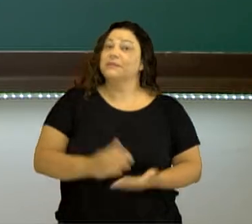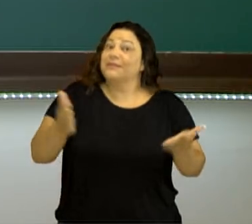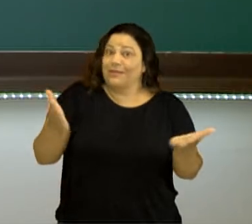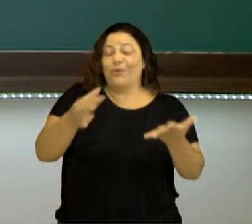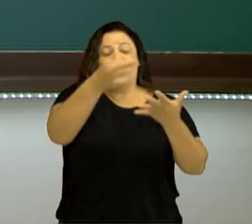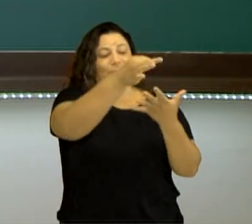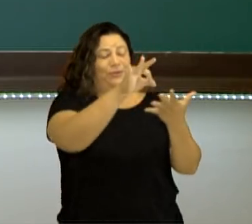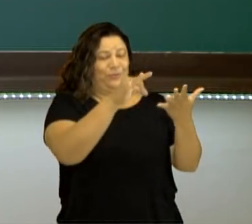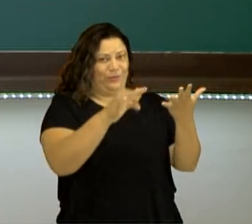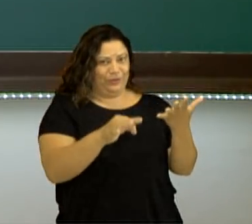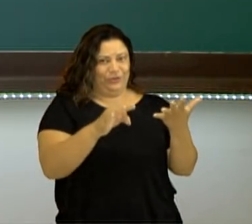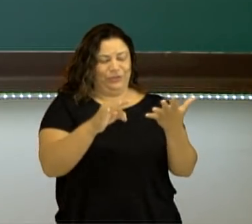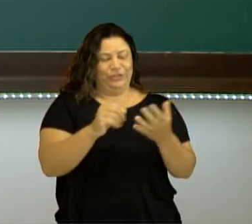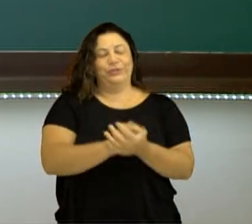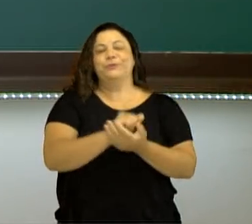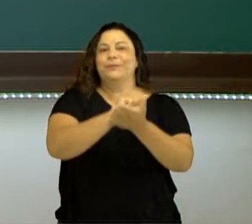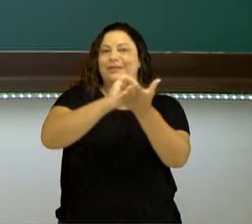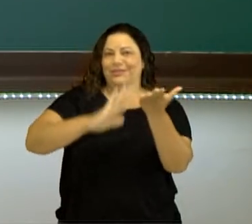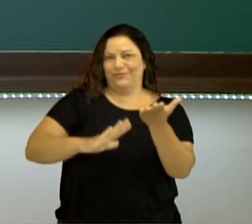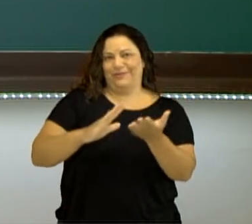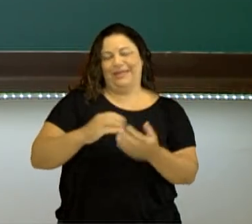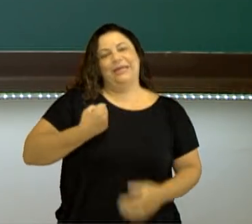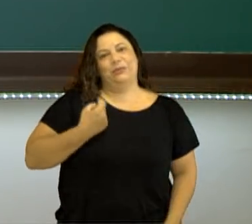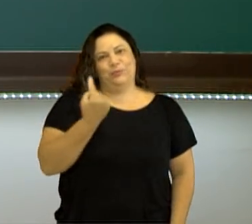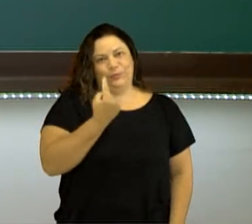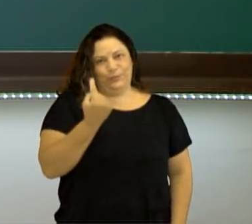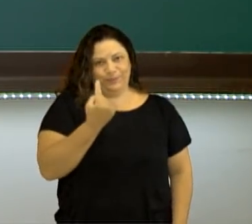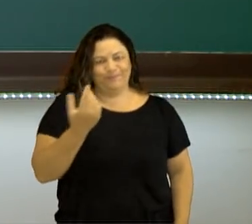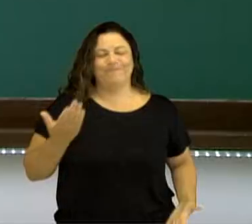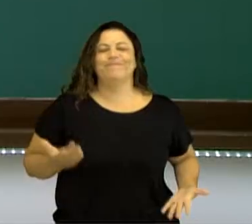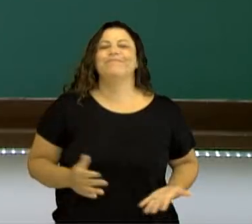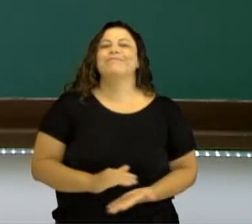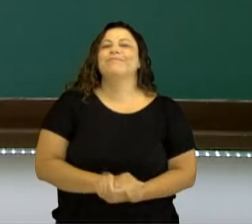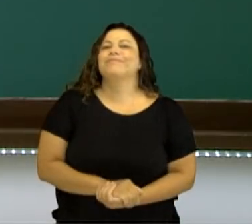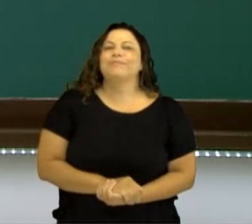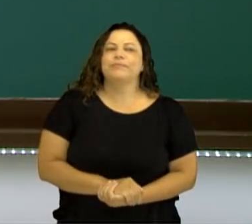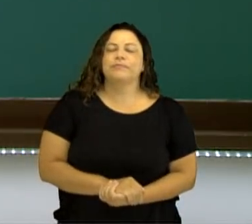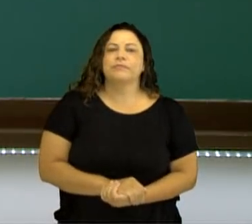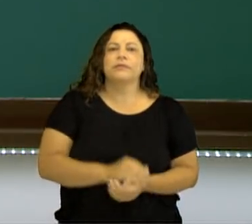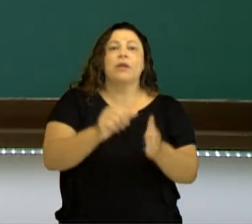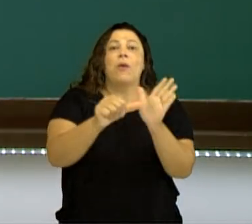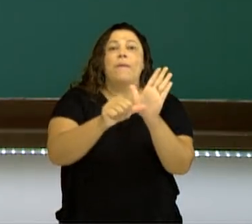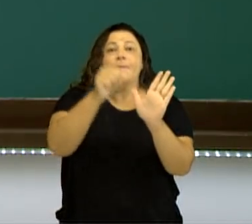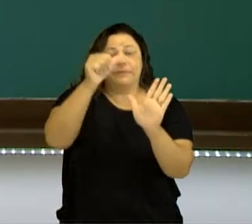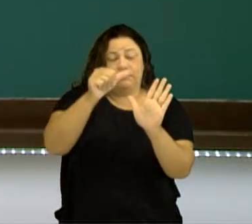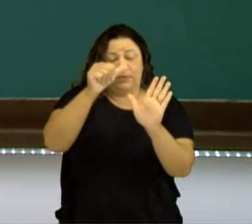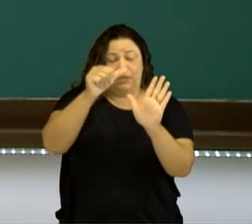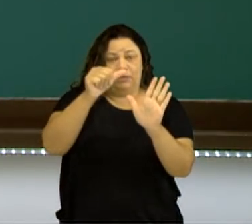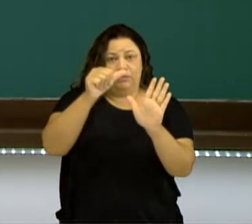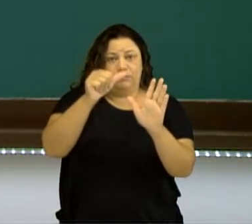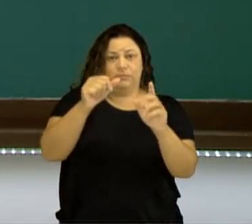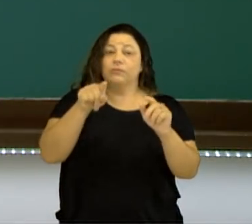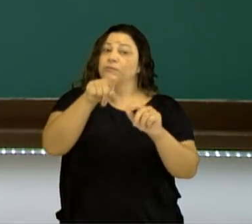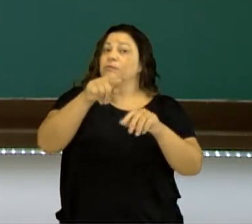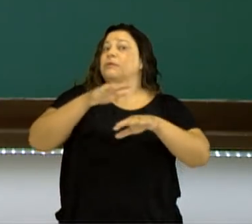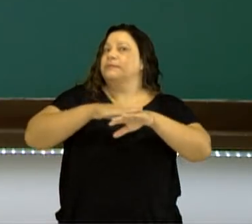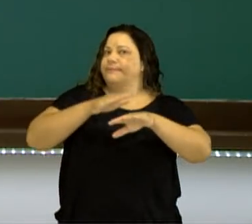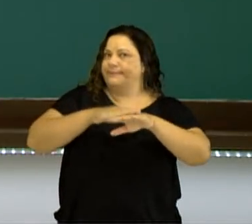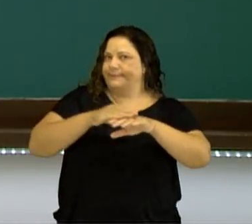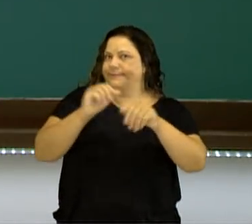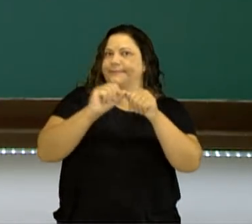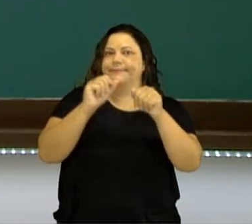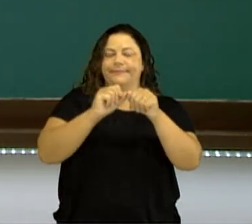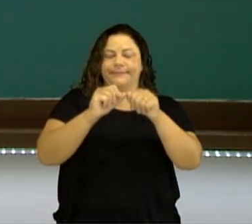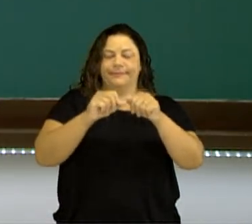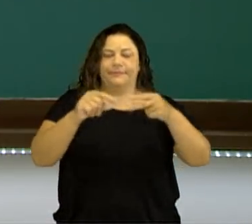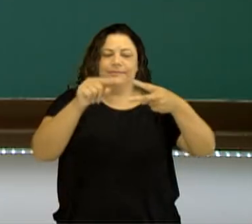Corrigindo então esse primeiro exercício dessa nossa aula. Primeiro de tudo, representar em duas retas, né, separadamente,